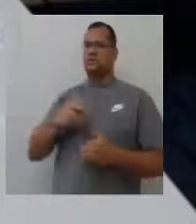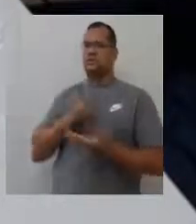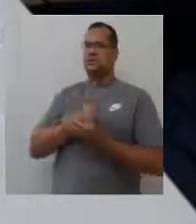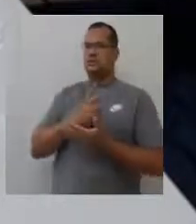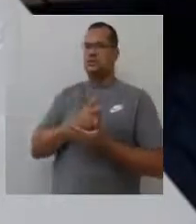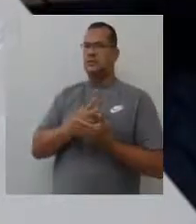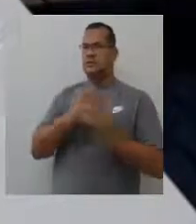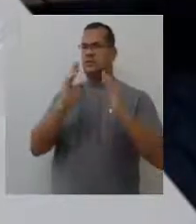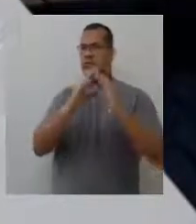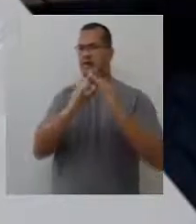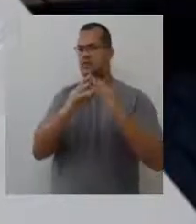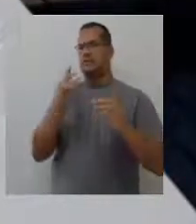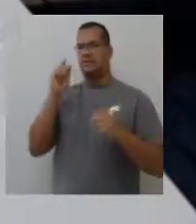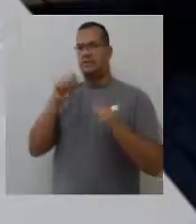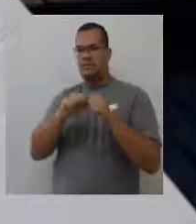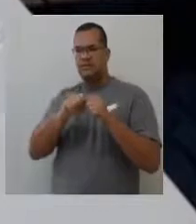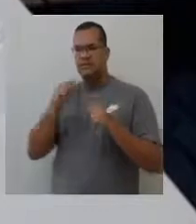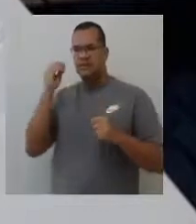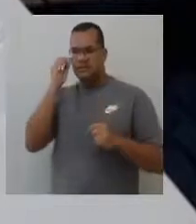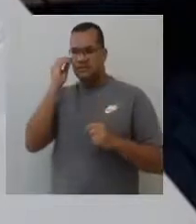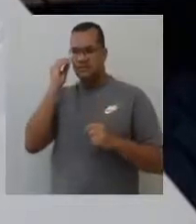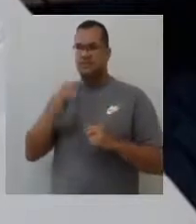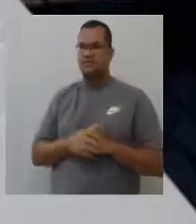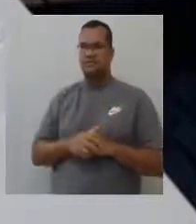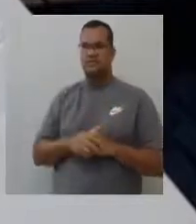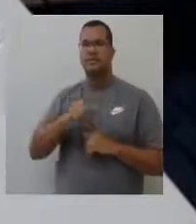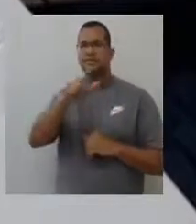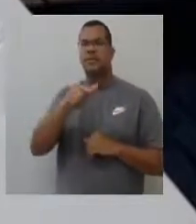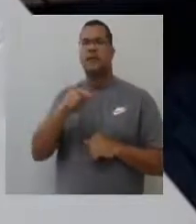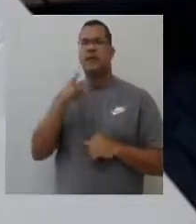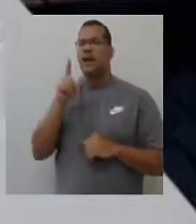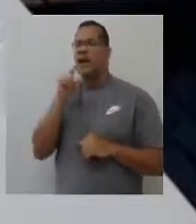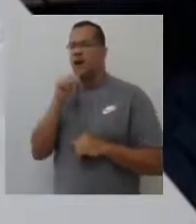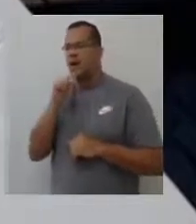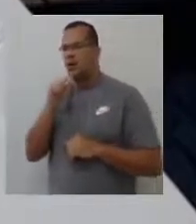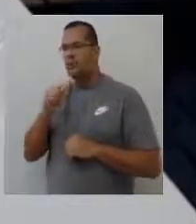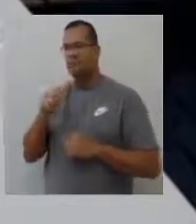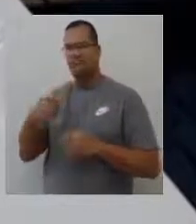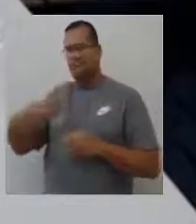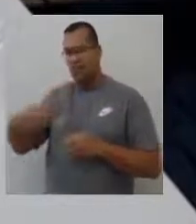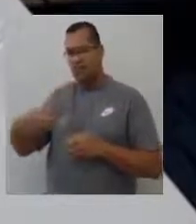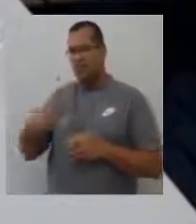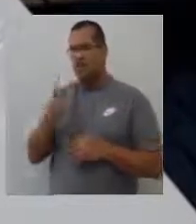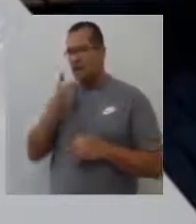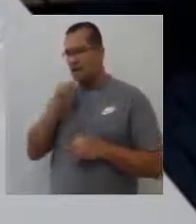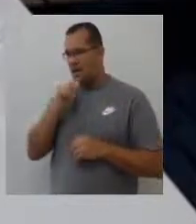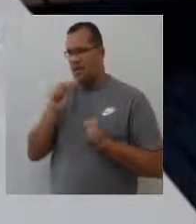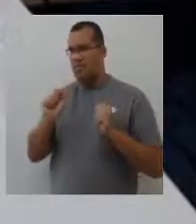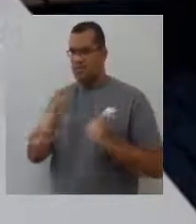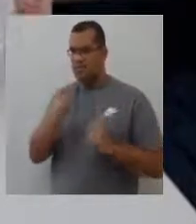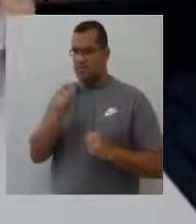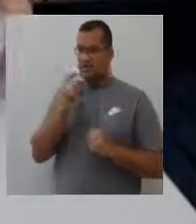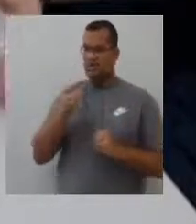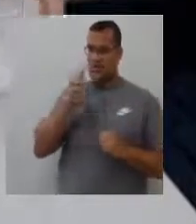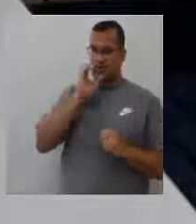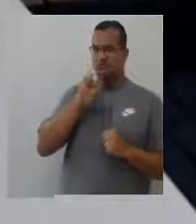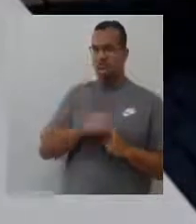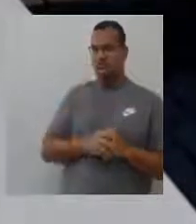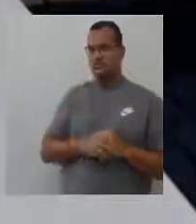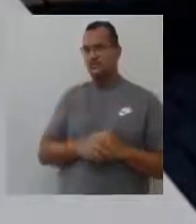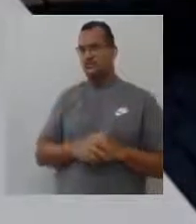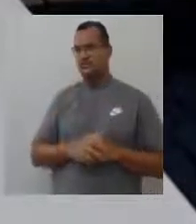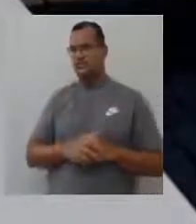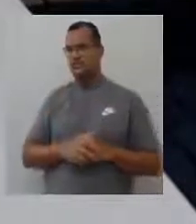sua residência para fazer esse experimento. Isso aqui é água. A água que a gente pode tomar, tá? Lembre-se aqui,